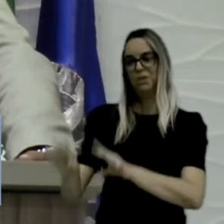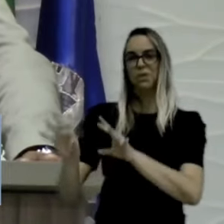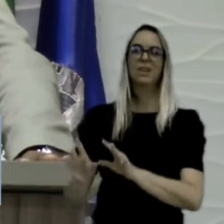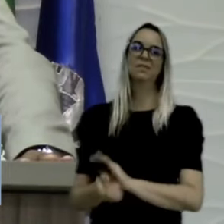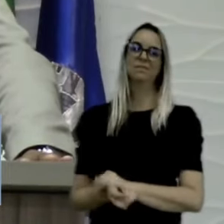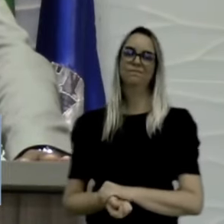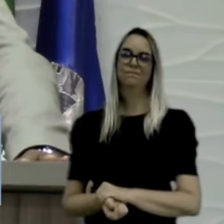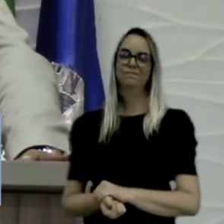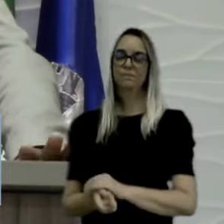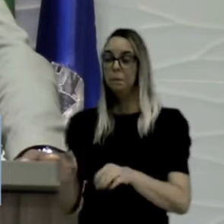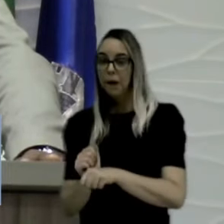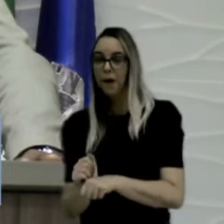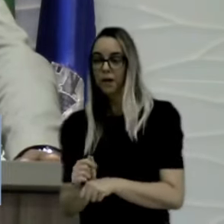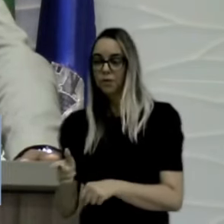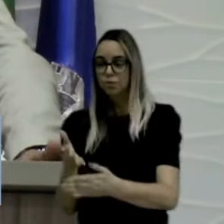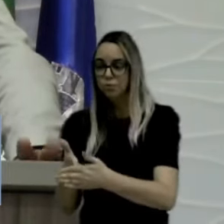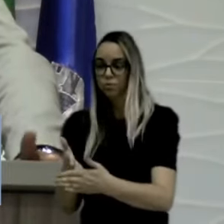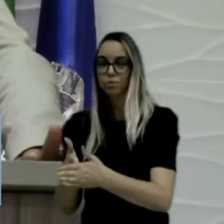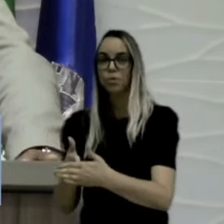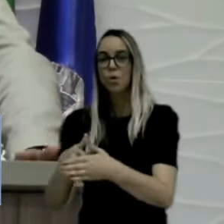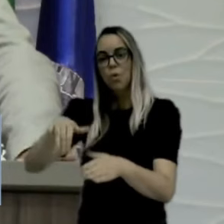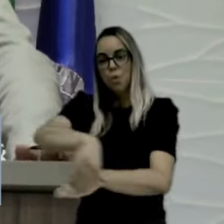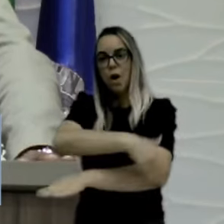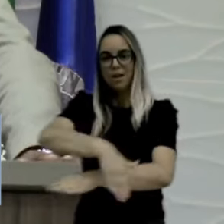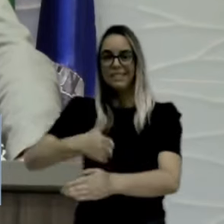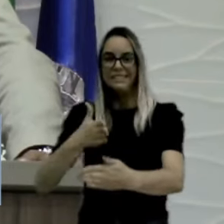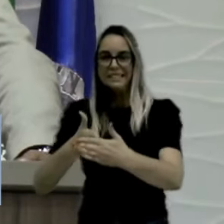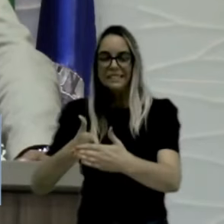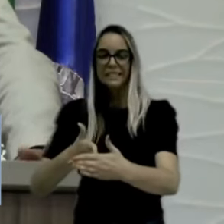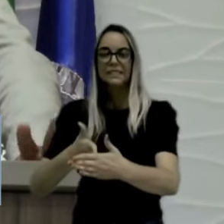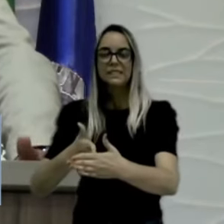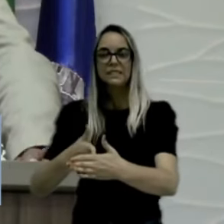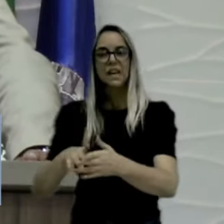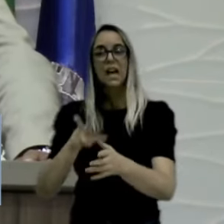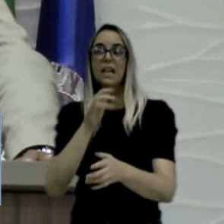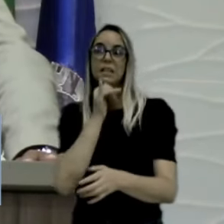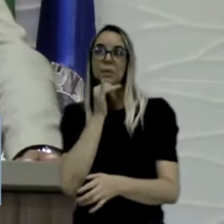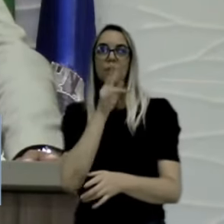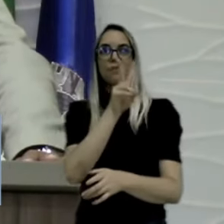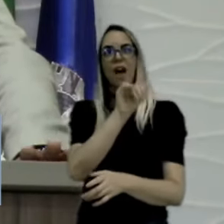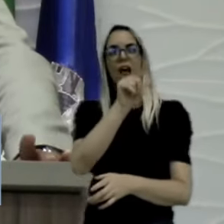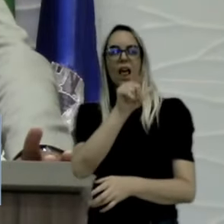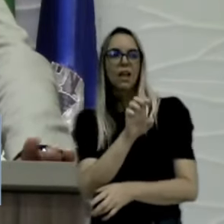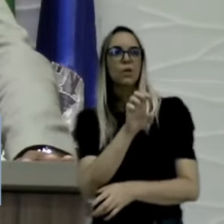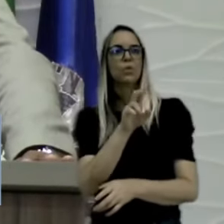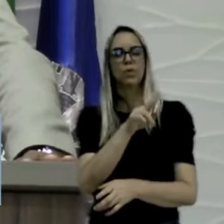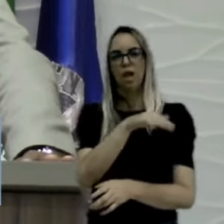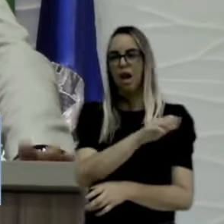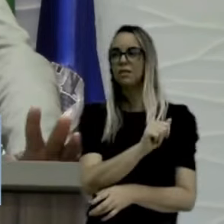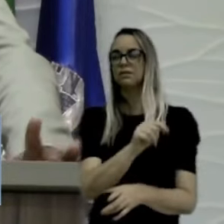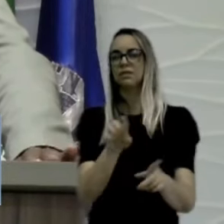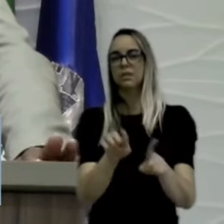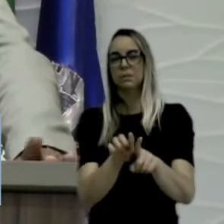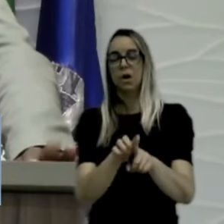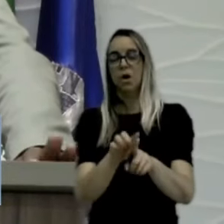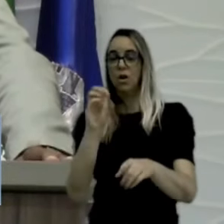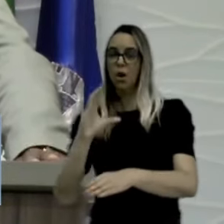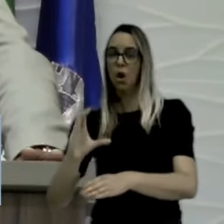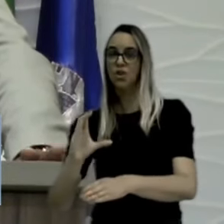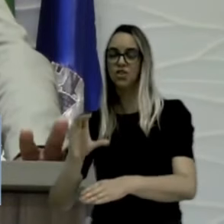abandonado, está interditado, alguma rua ninguém passa, nem Vale do Una, Odete Costa, Tela